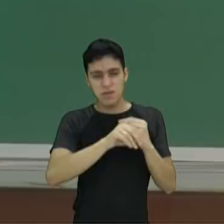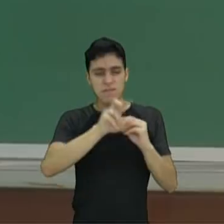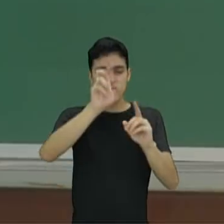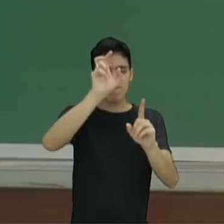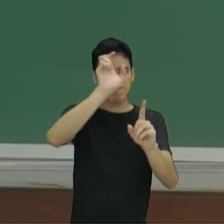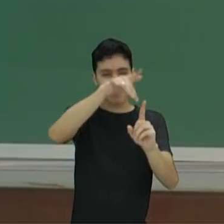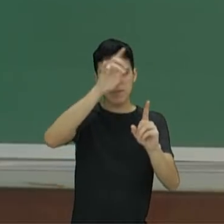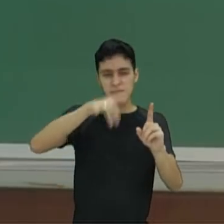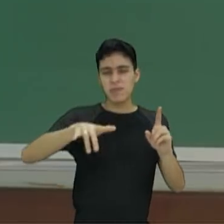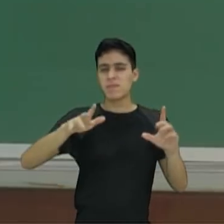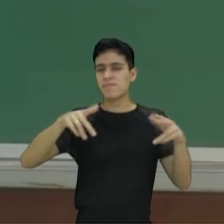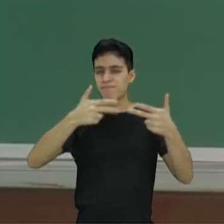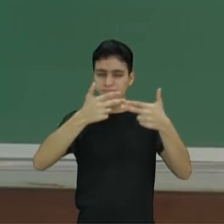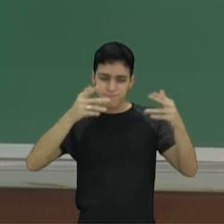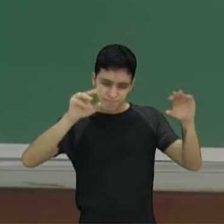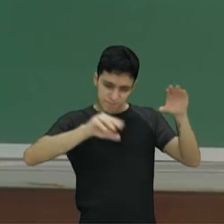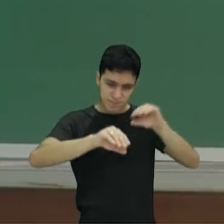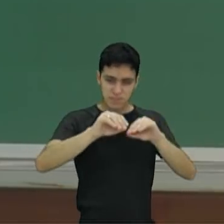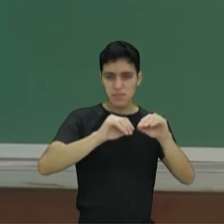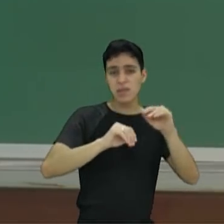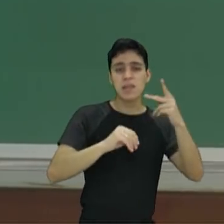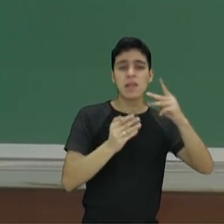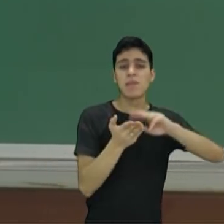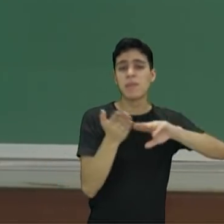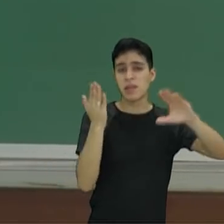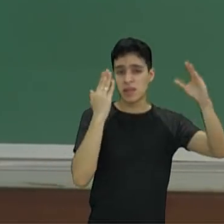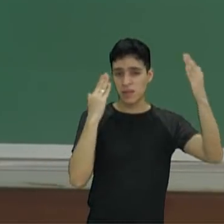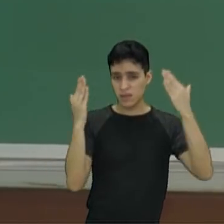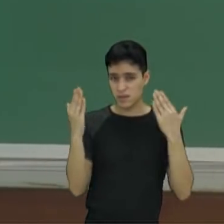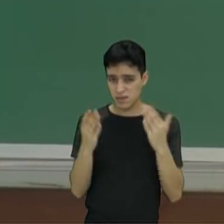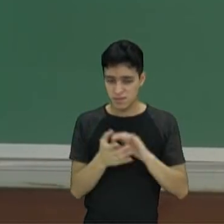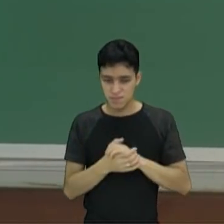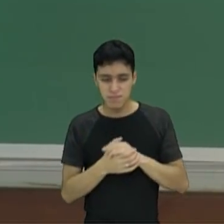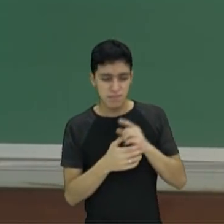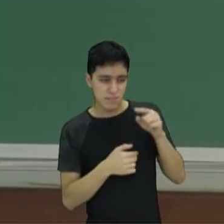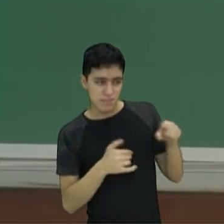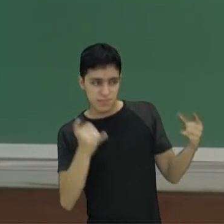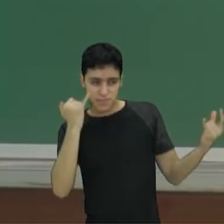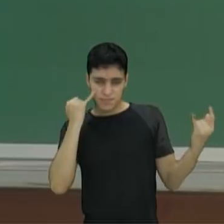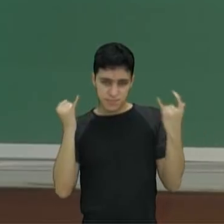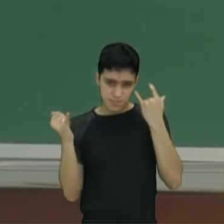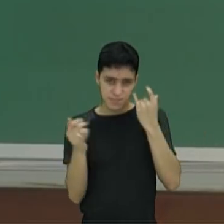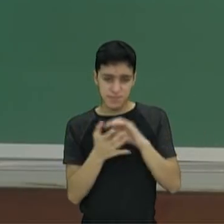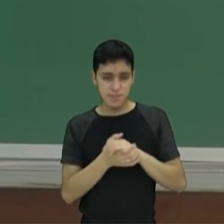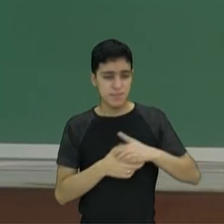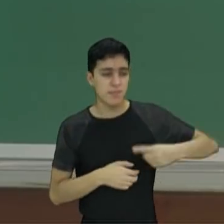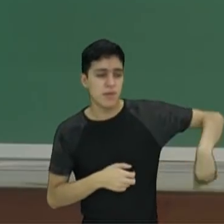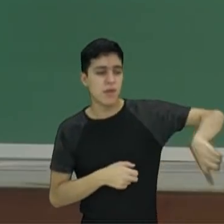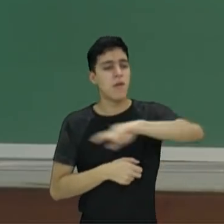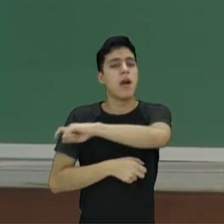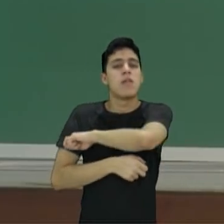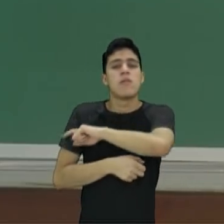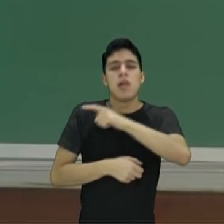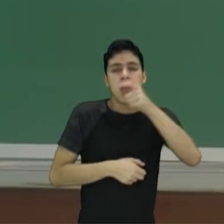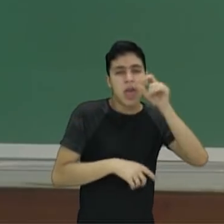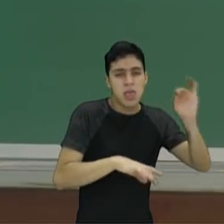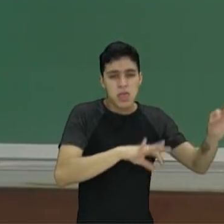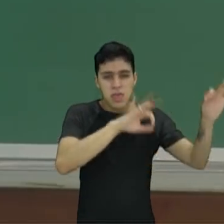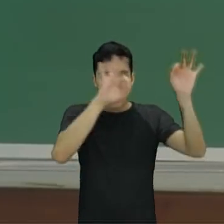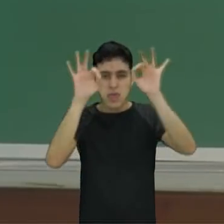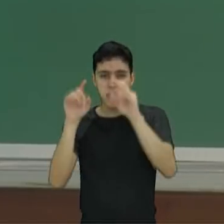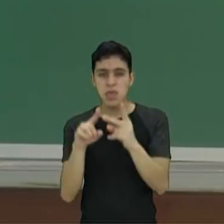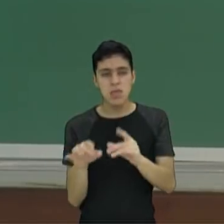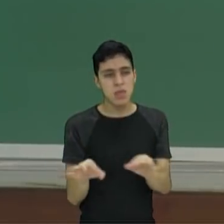efeitos. Veja só, o método de análise e checagem dessa informação. Os alunos estão revendo várias